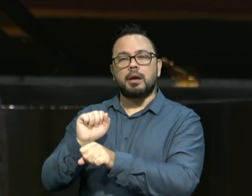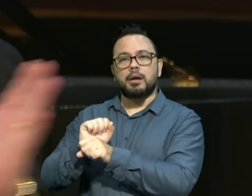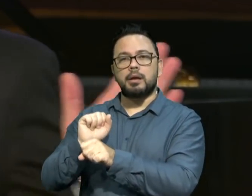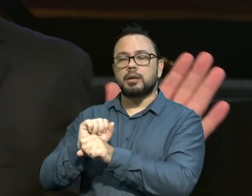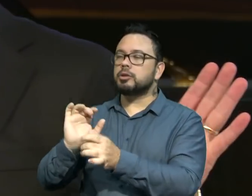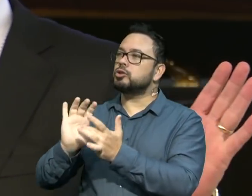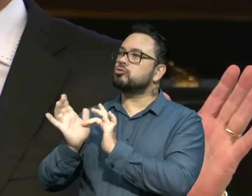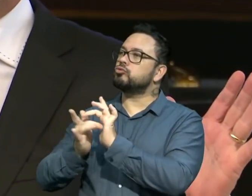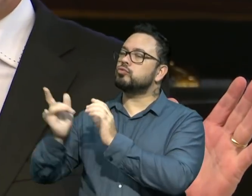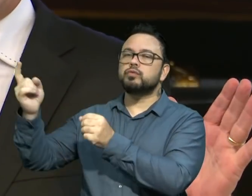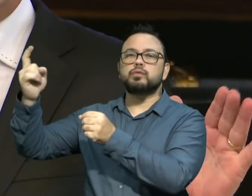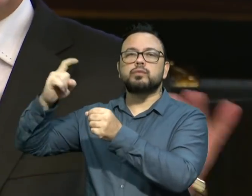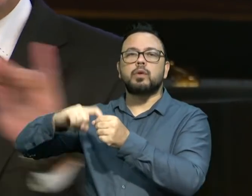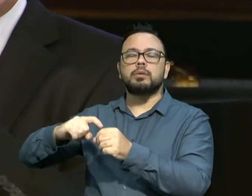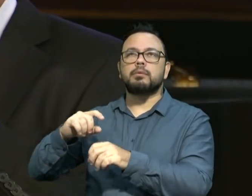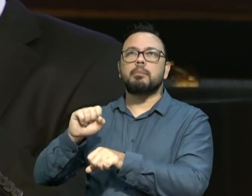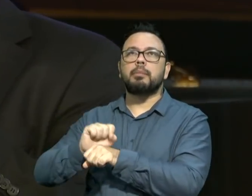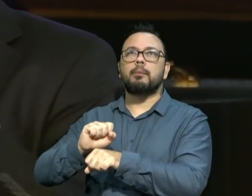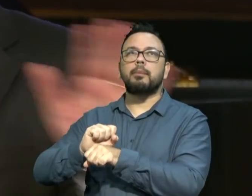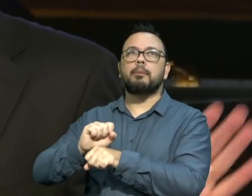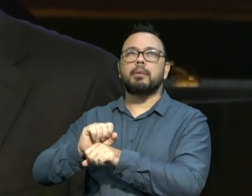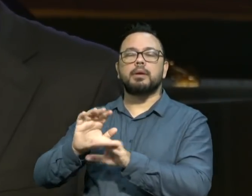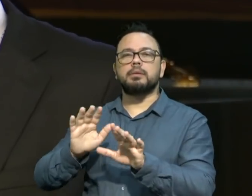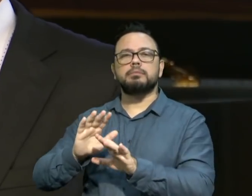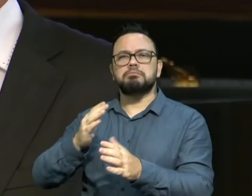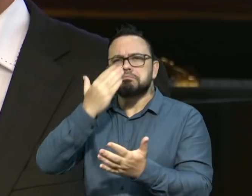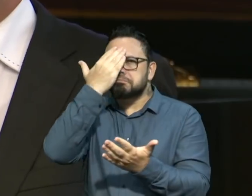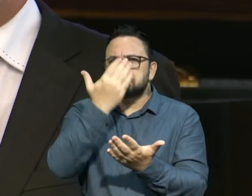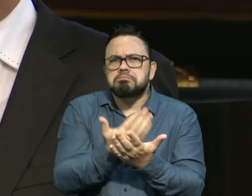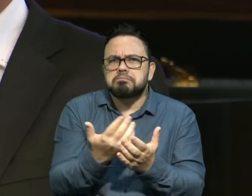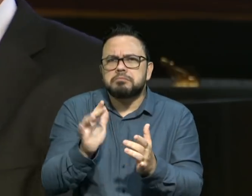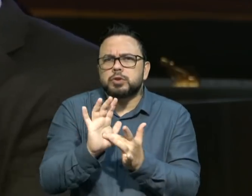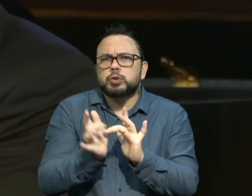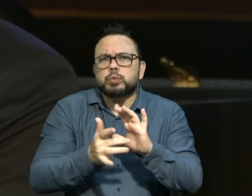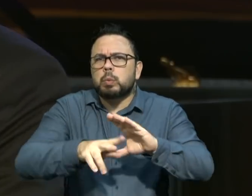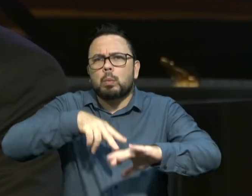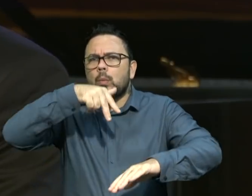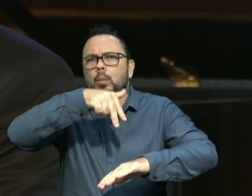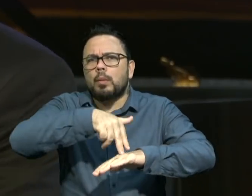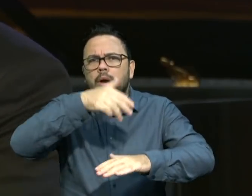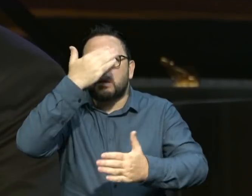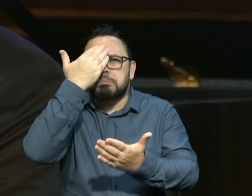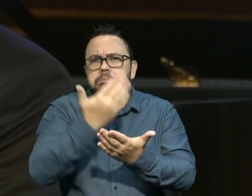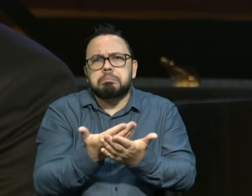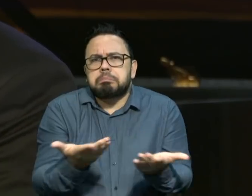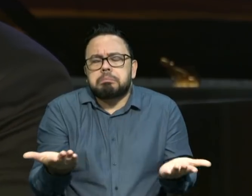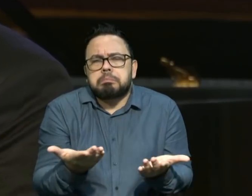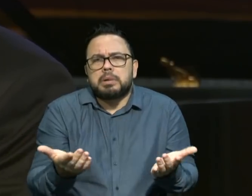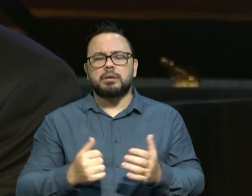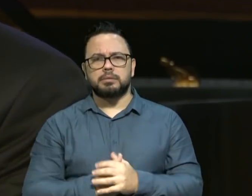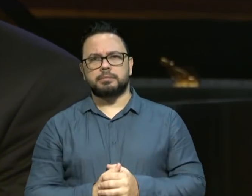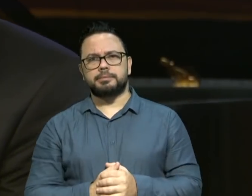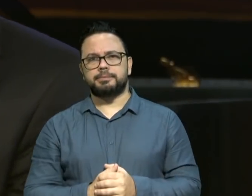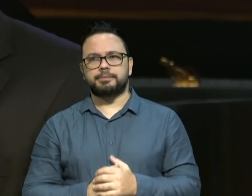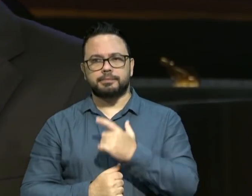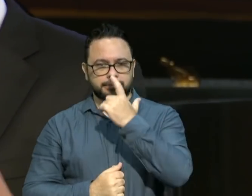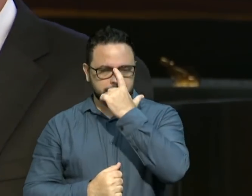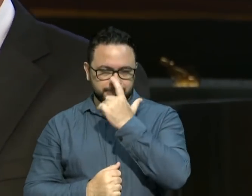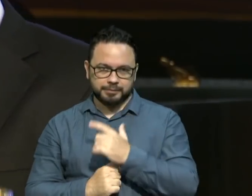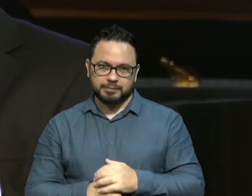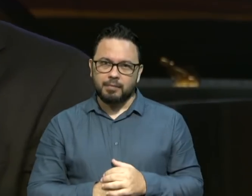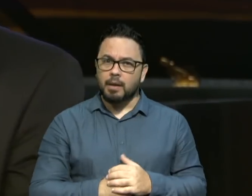não criam na ressurreição então para eles tudo tinha acabado deixaram de crer uma parte dos crentes nisso